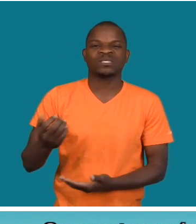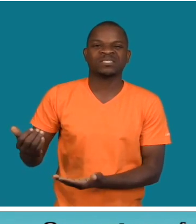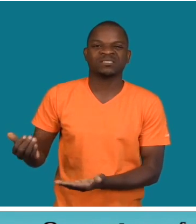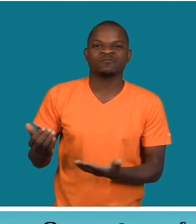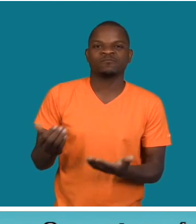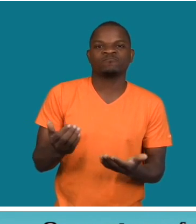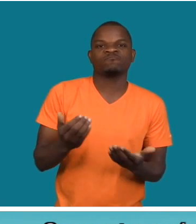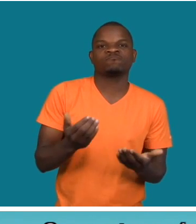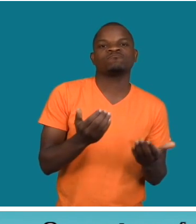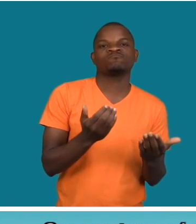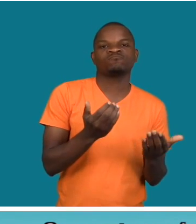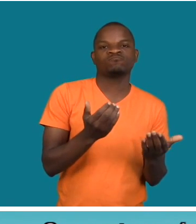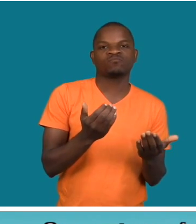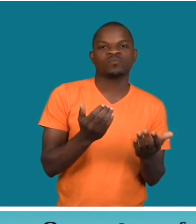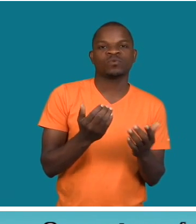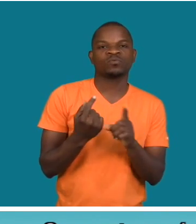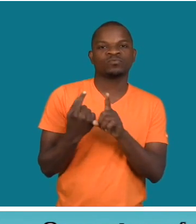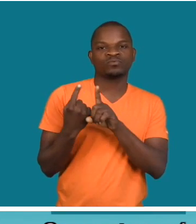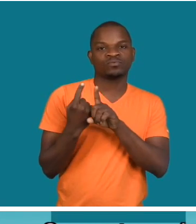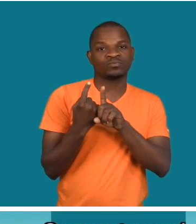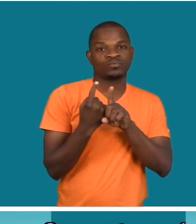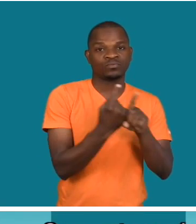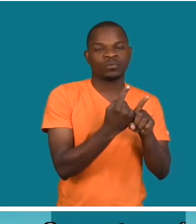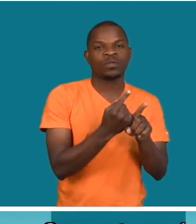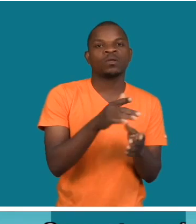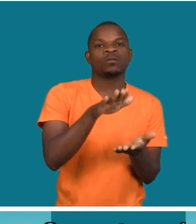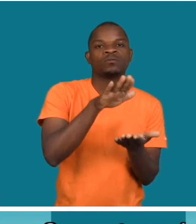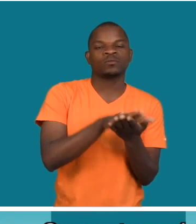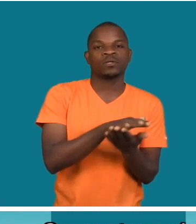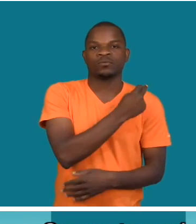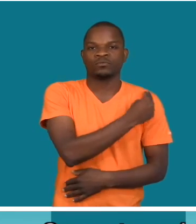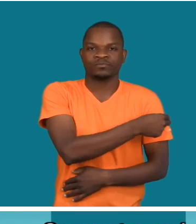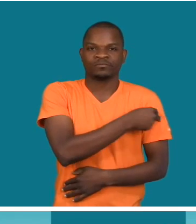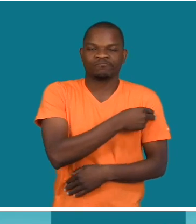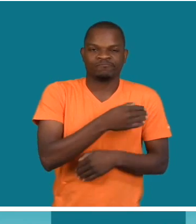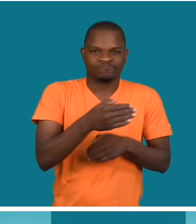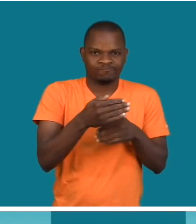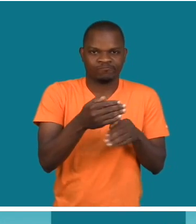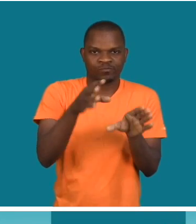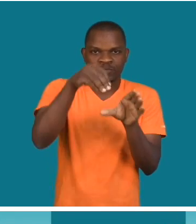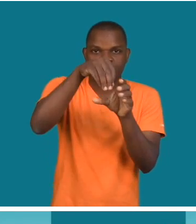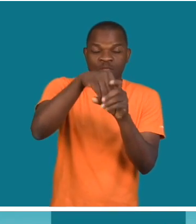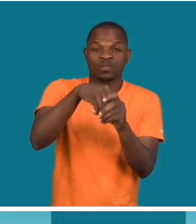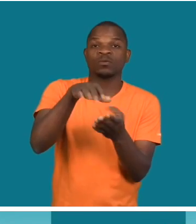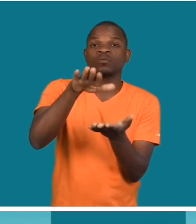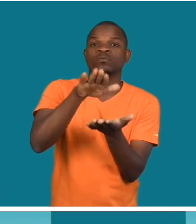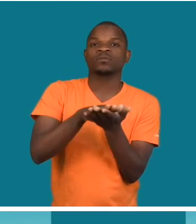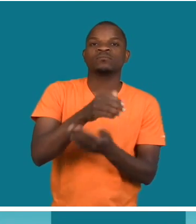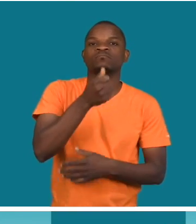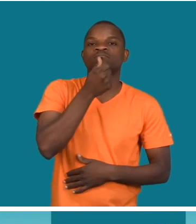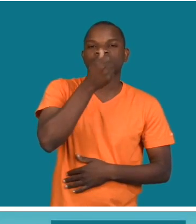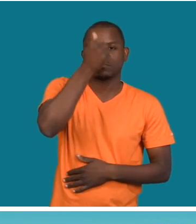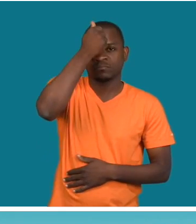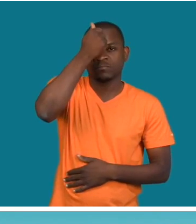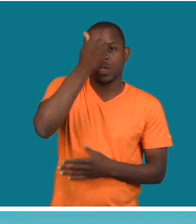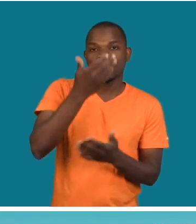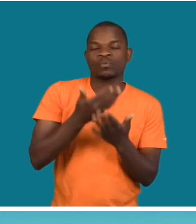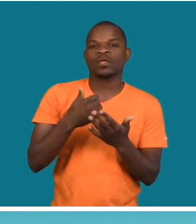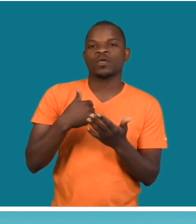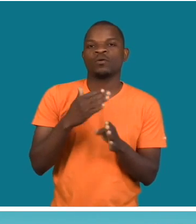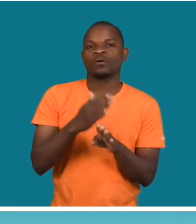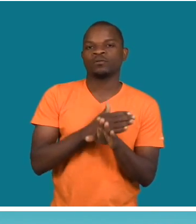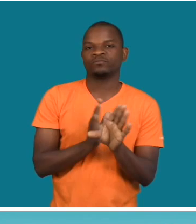nos braços para o hospital, dentro mesmo de qualquer... Do quartelo, porque a nossa casa estava mesmo próximo